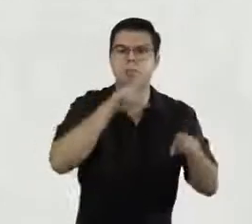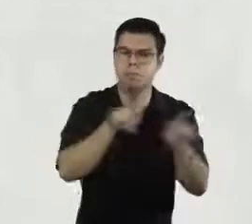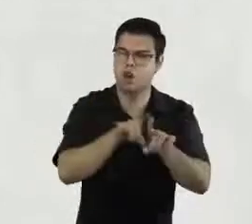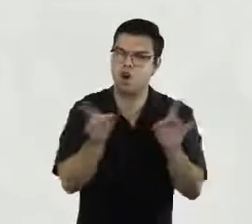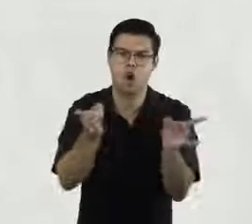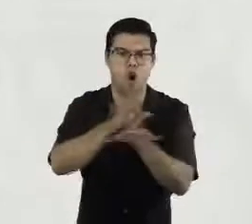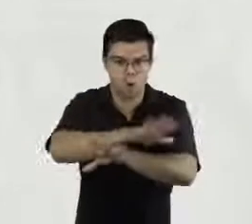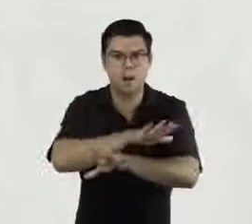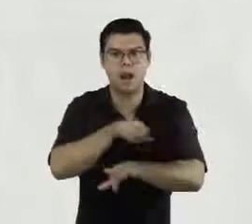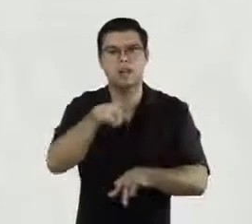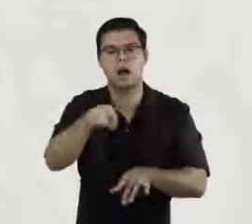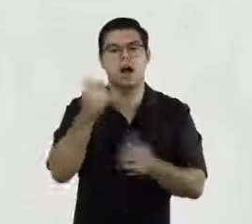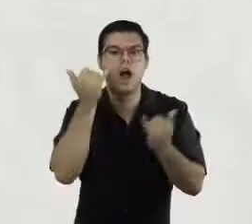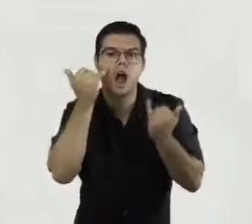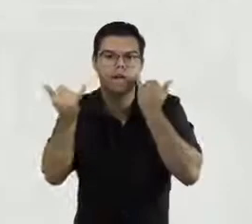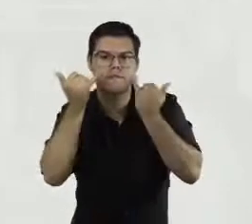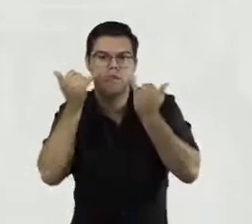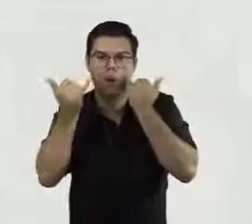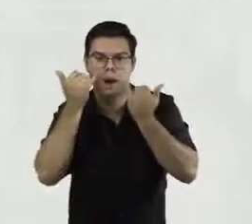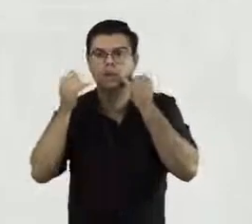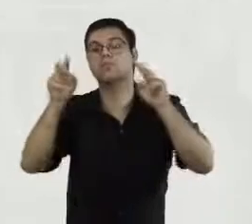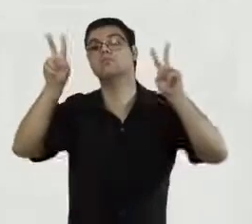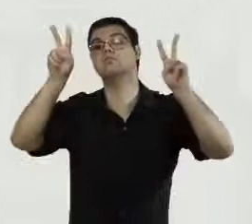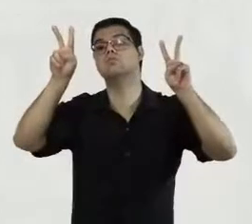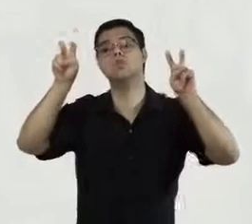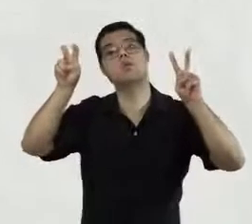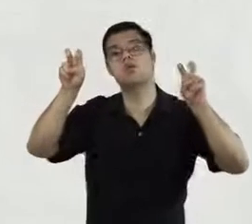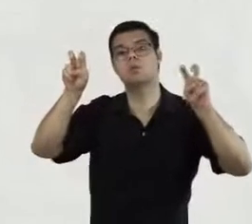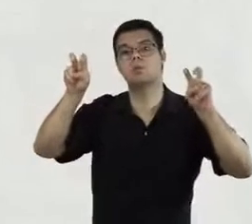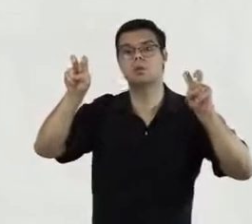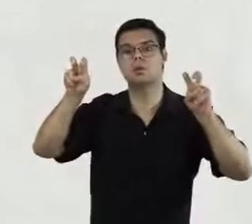possível, informação sobre as